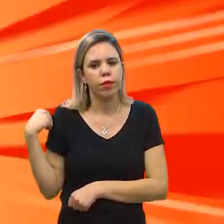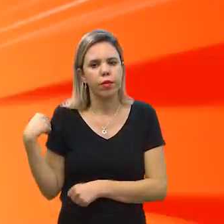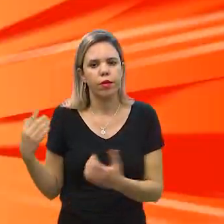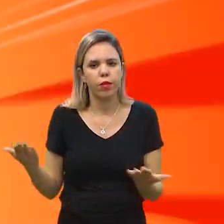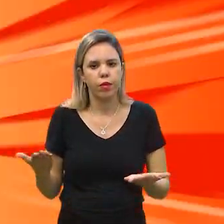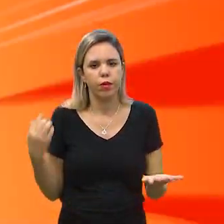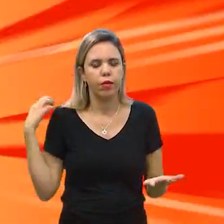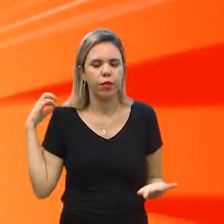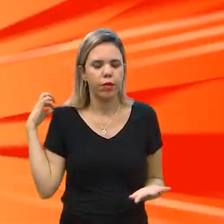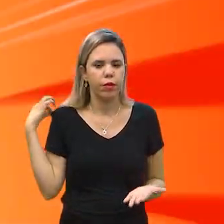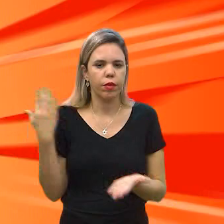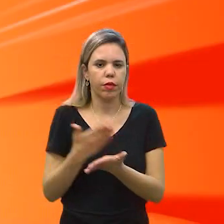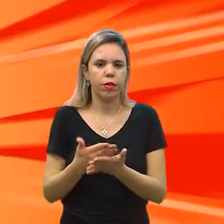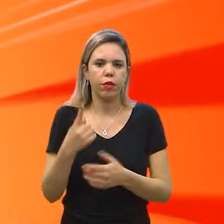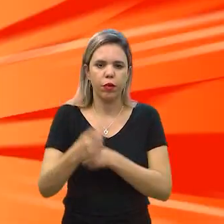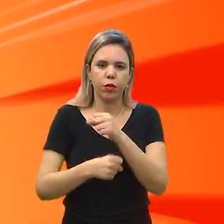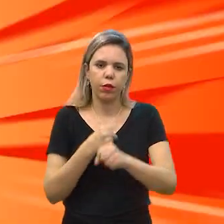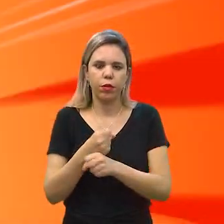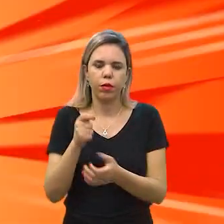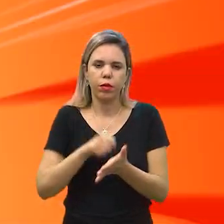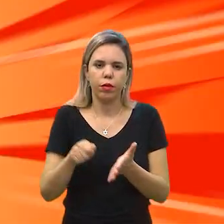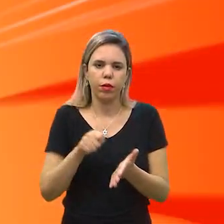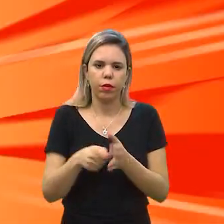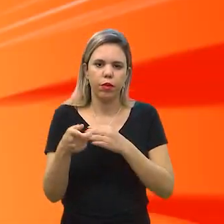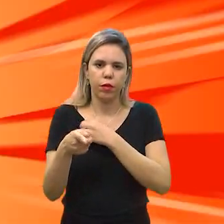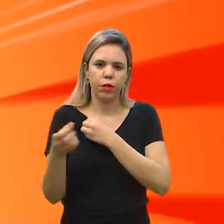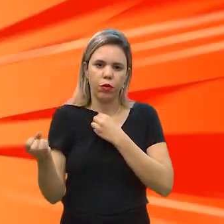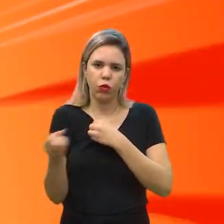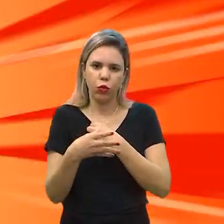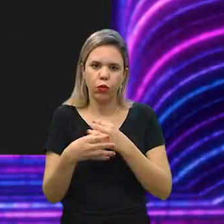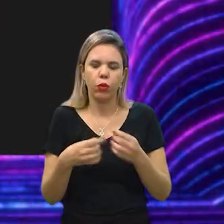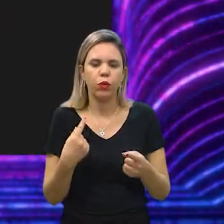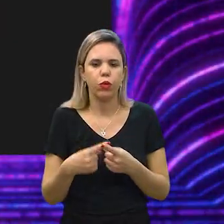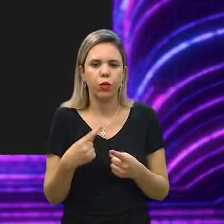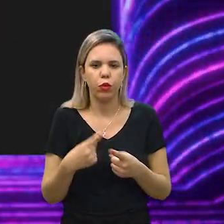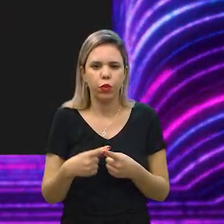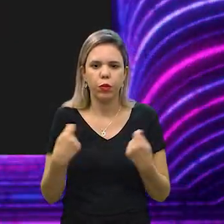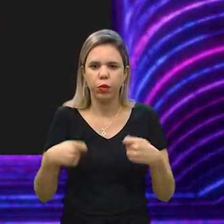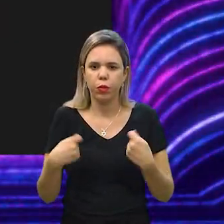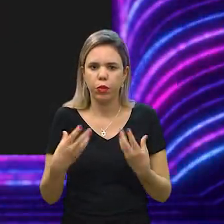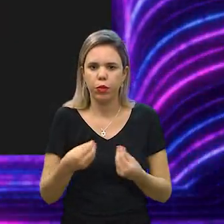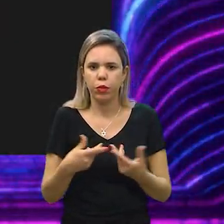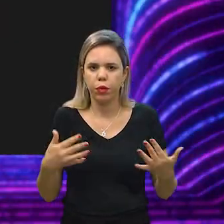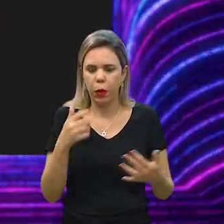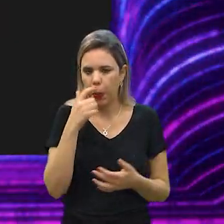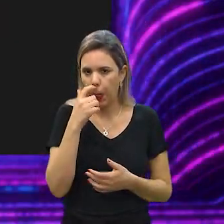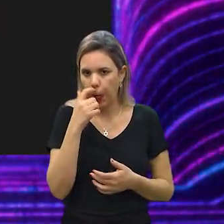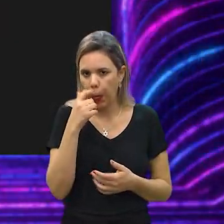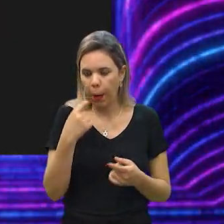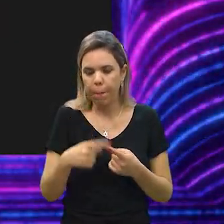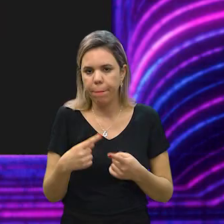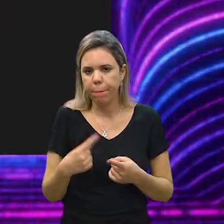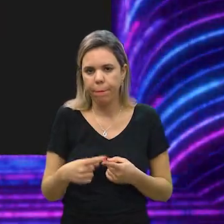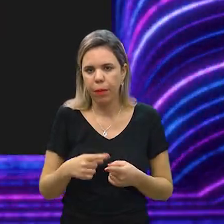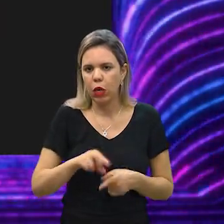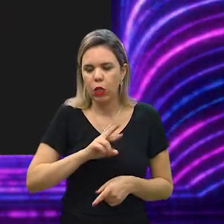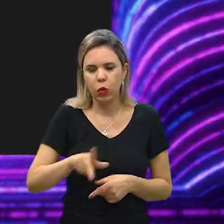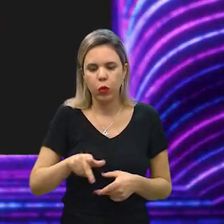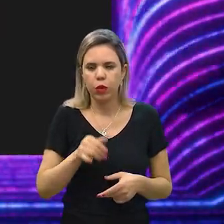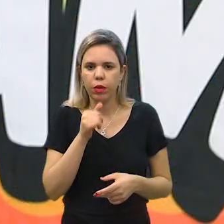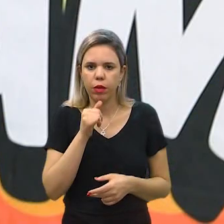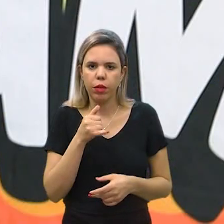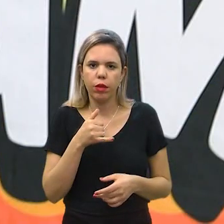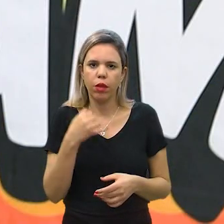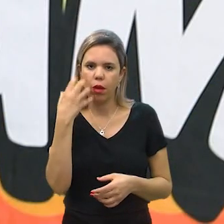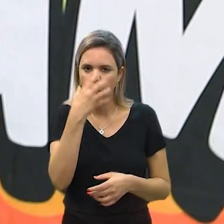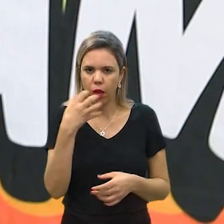agora eu comecei, já faz um ano que eu tô escrevendo esse novo, porque ele precisa de bastante coisa, porque não é como o